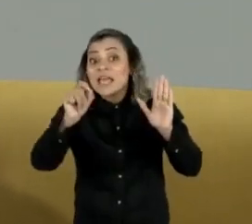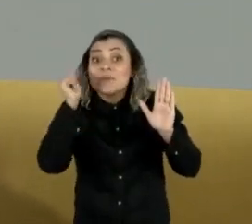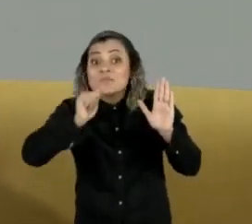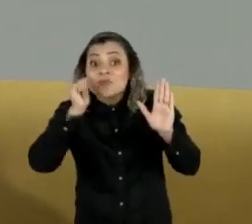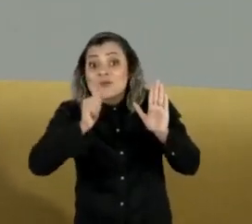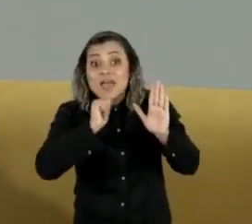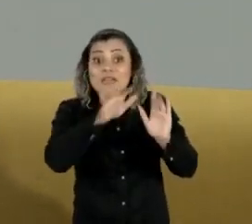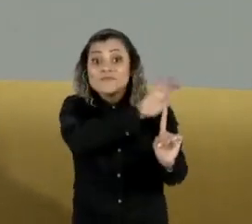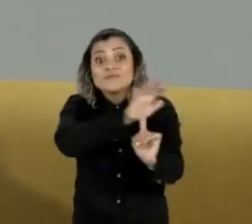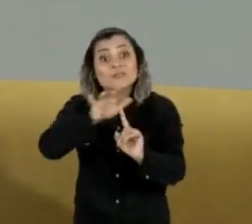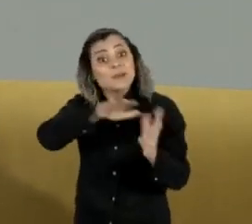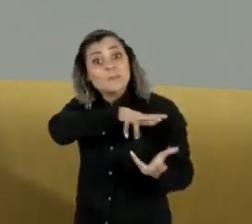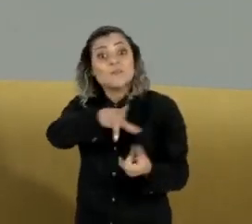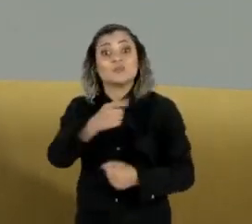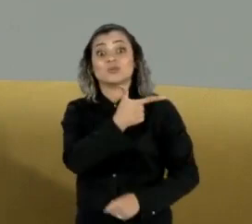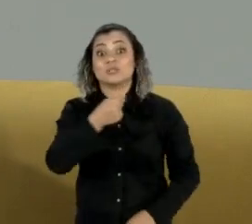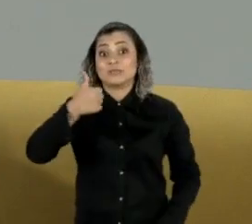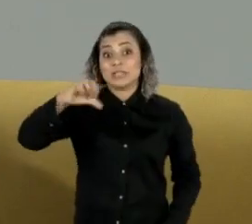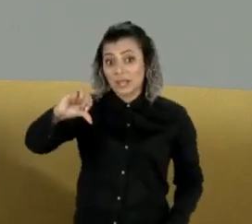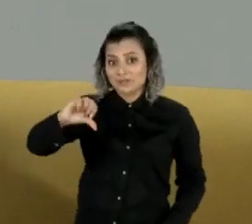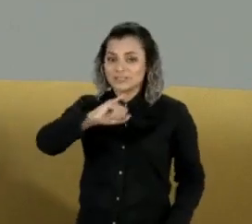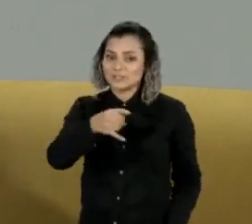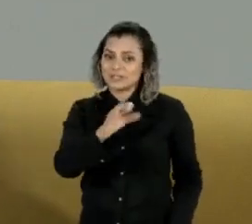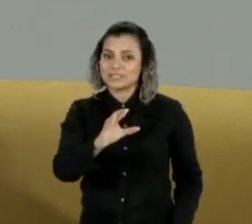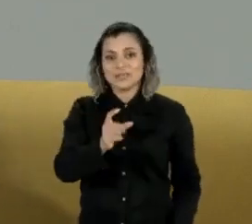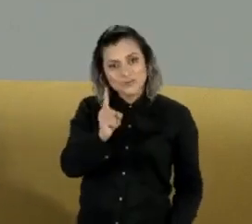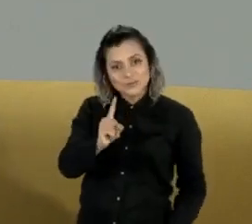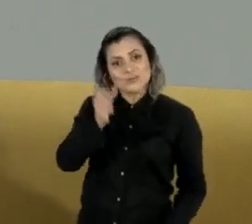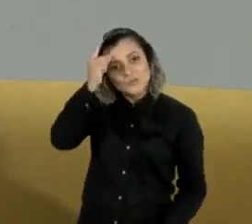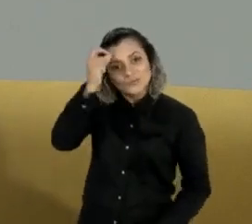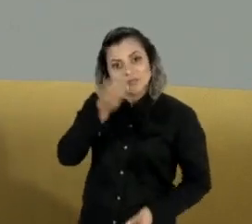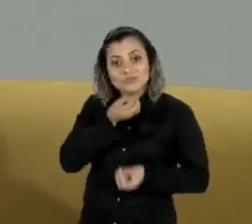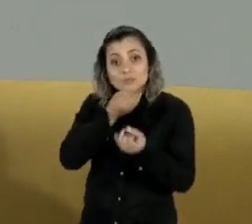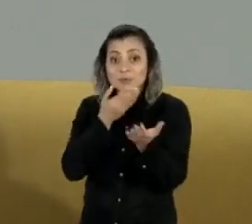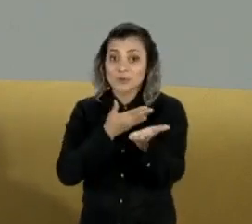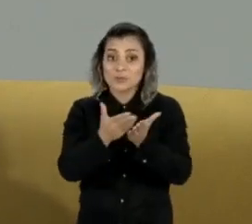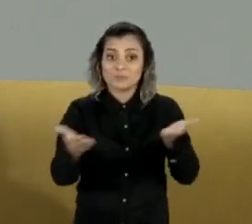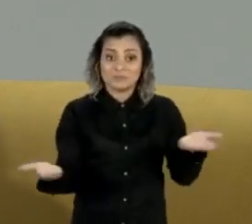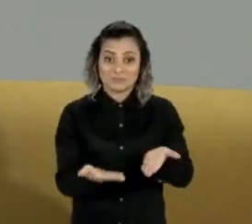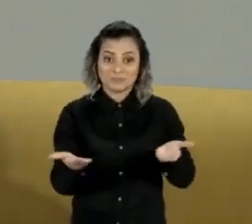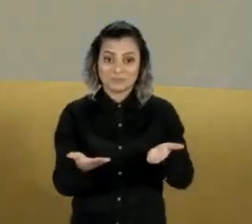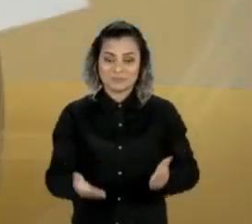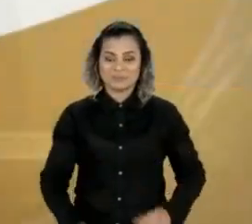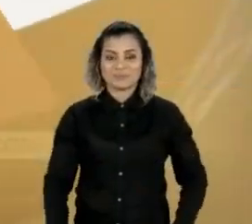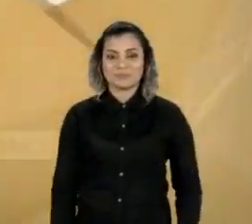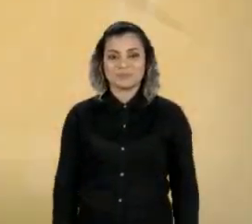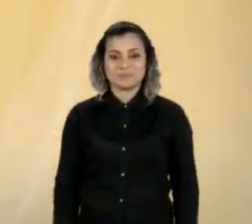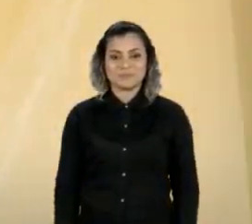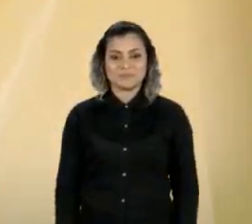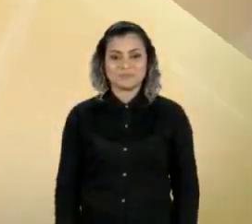mundo em 2019. JC1 Cultura de Informação começa agora.